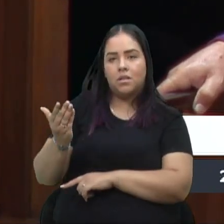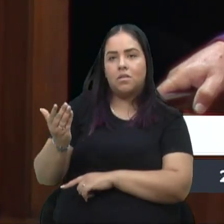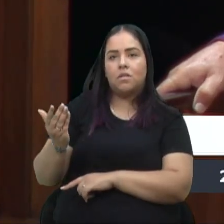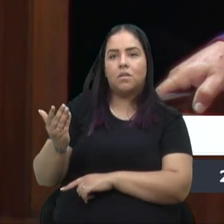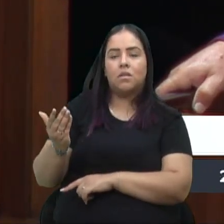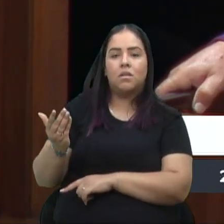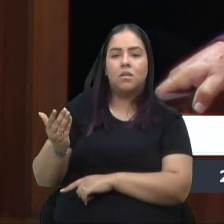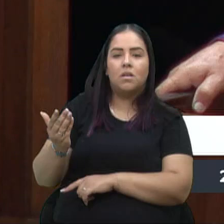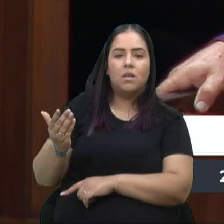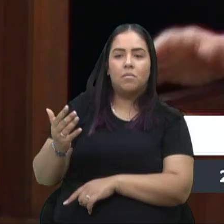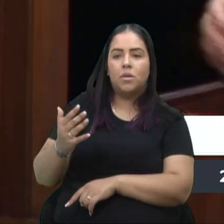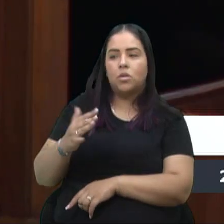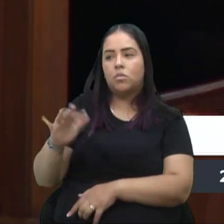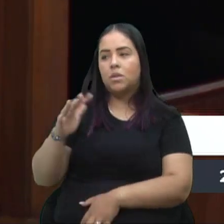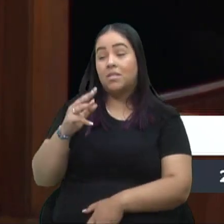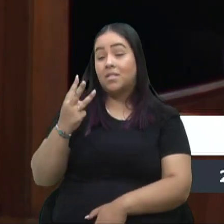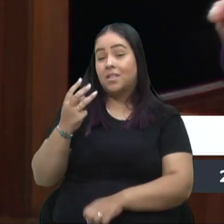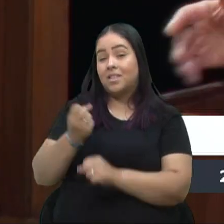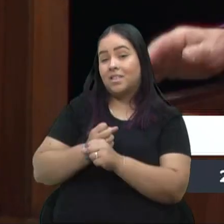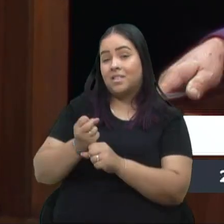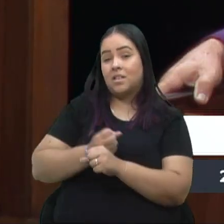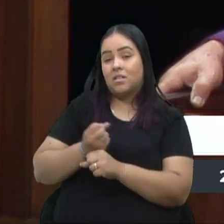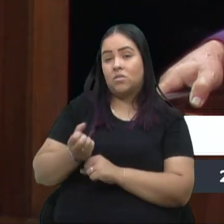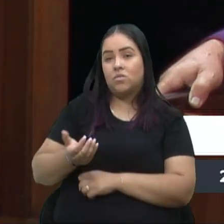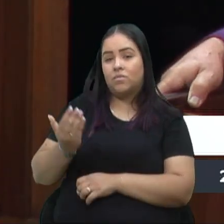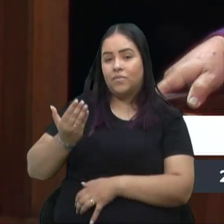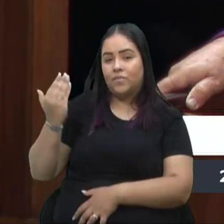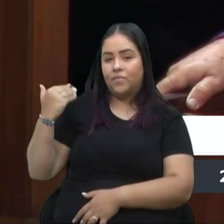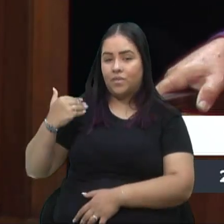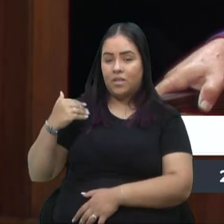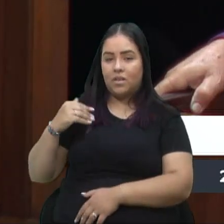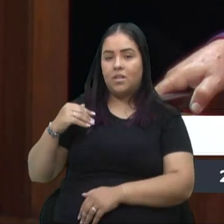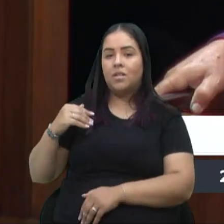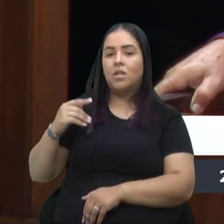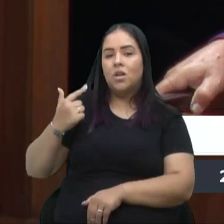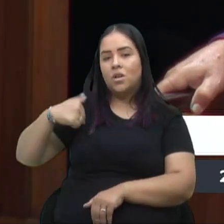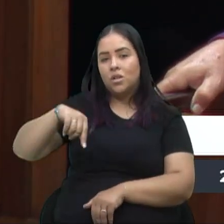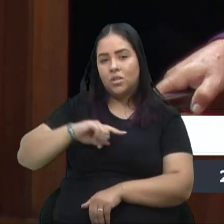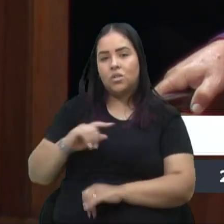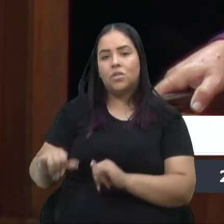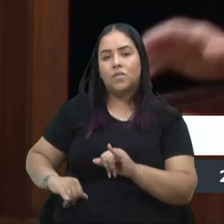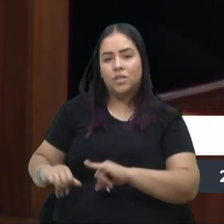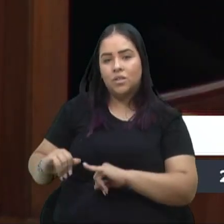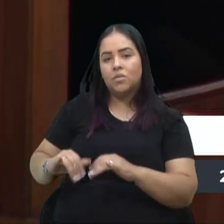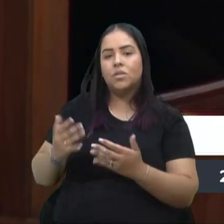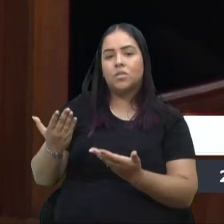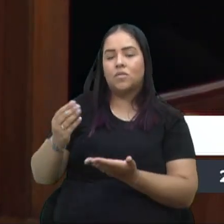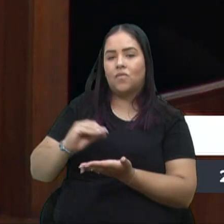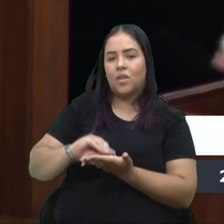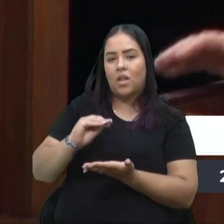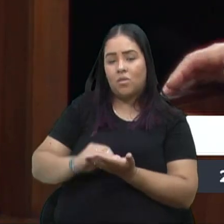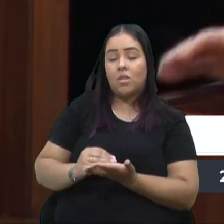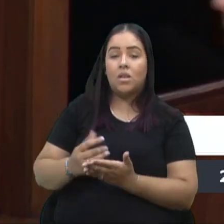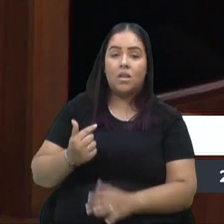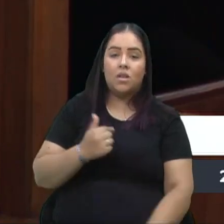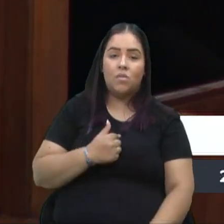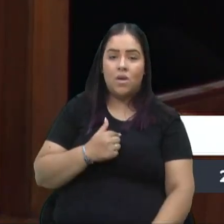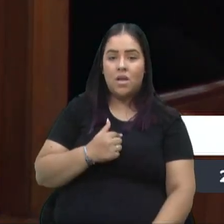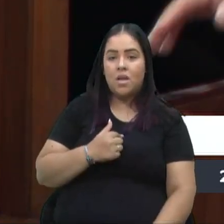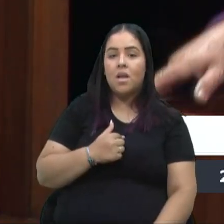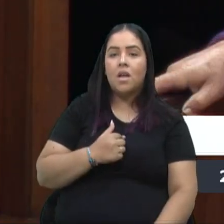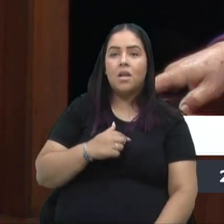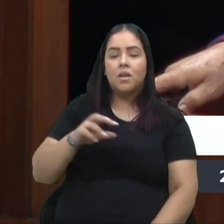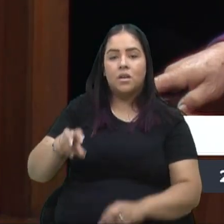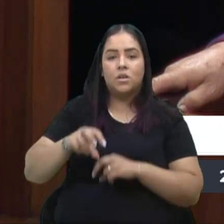praticamente a três anos consecutivo já estamos sofrendo essa estiagem muito forte eu sou um agricultor